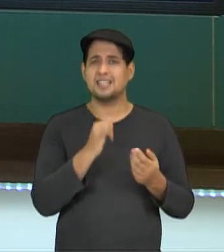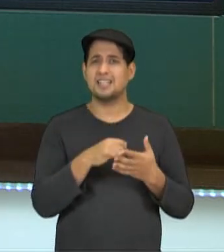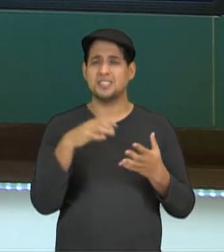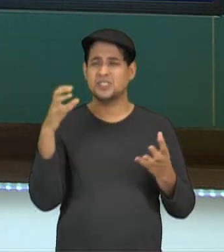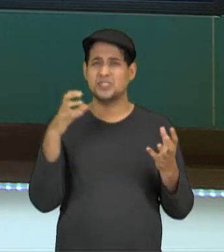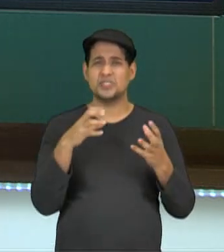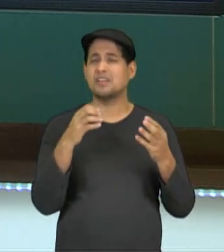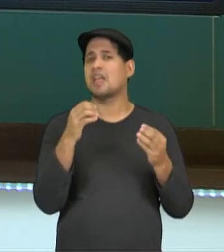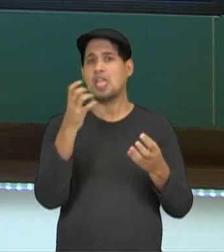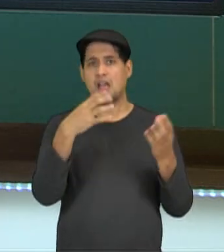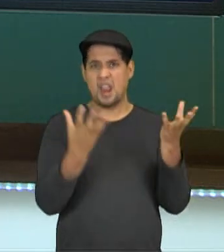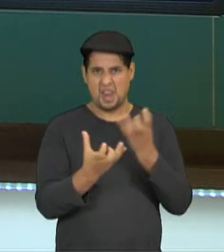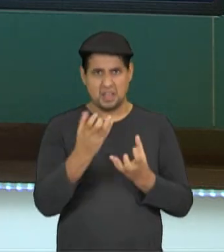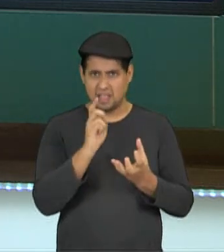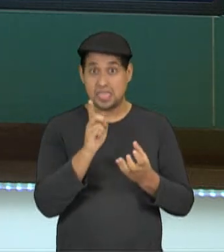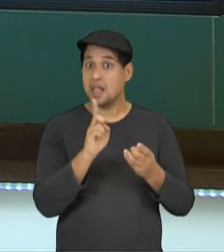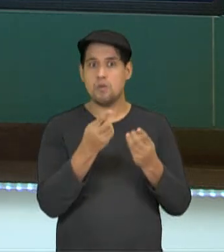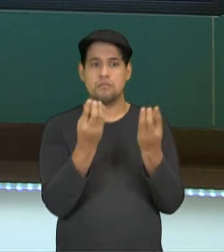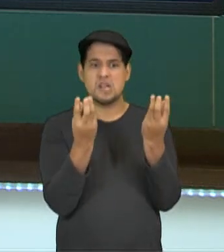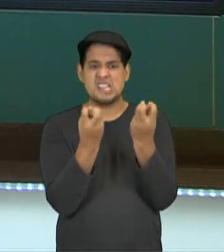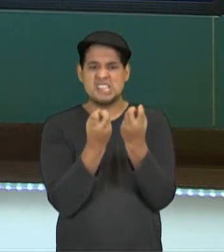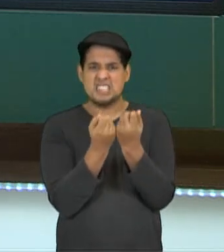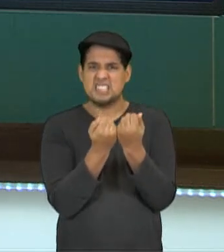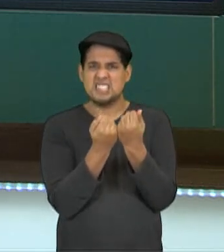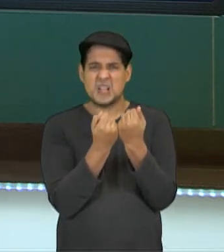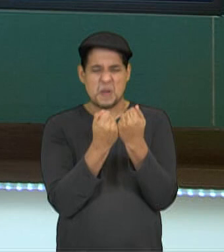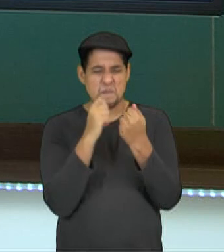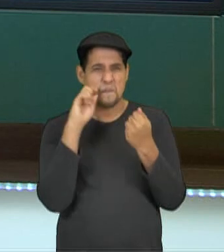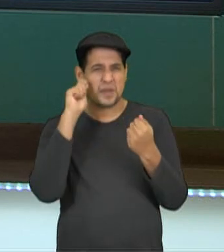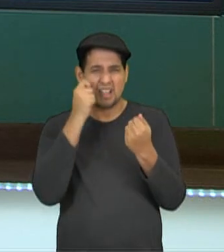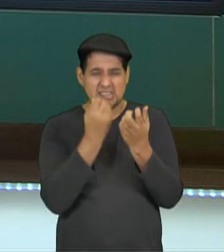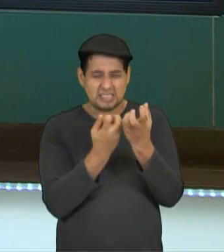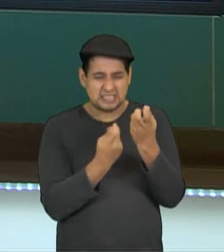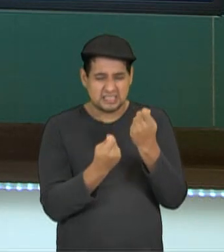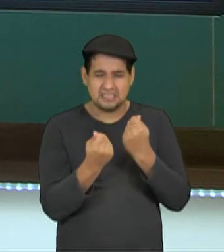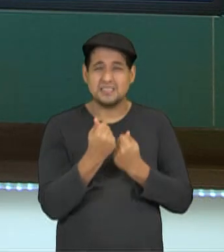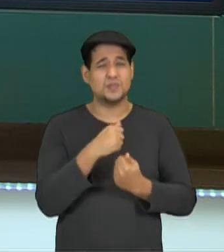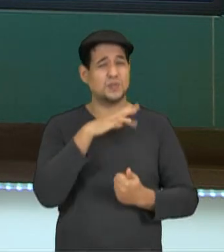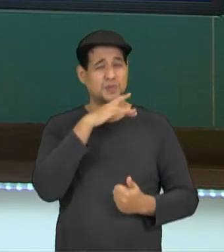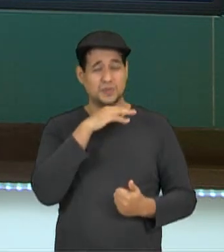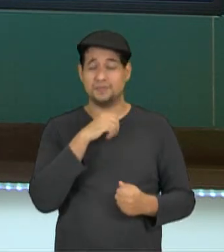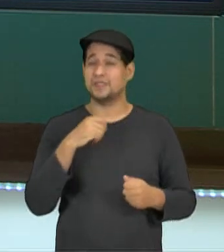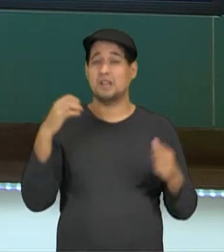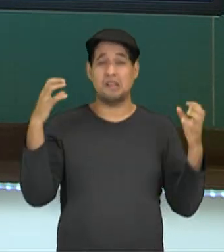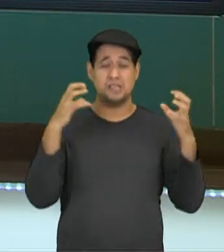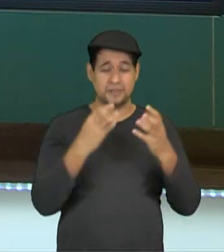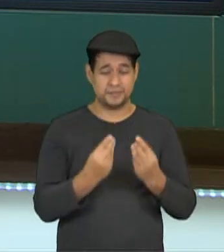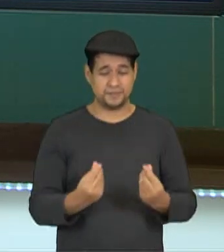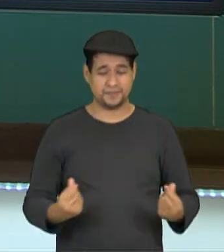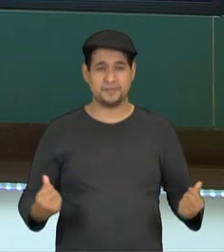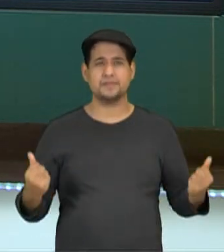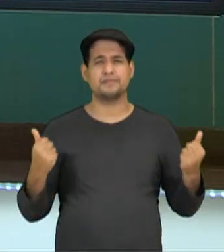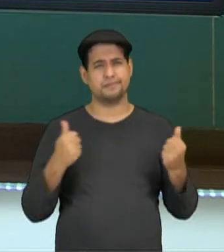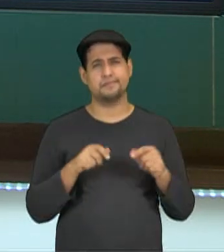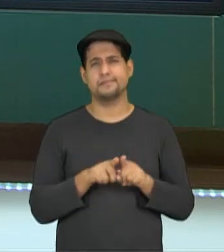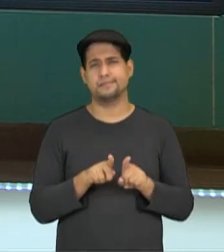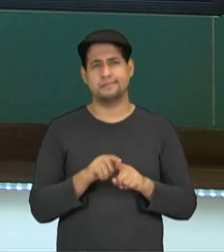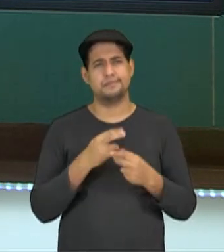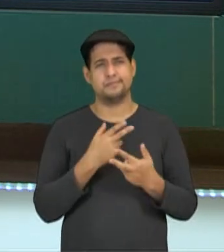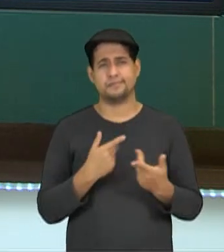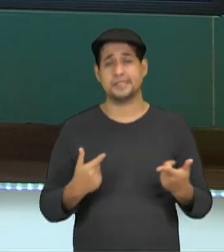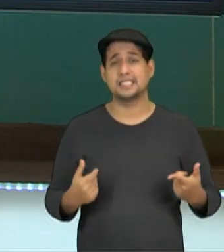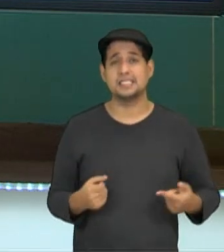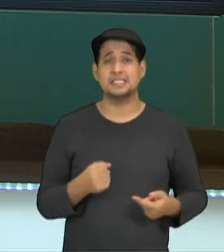vegetação, danifica o solo, pois deixa ele muito ácido, prejudicando a agricultura, contamina os recursos hídricos.